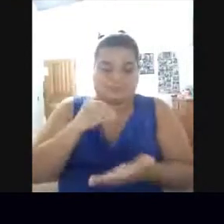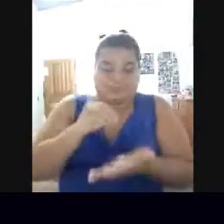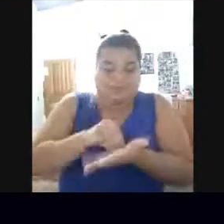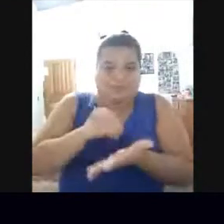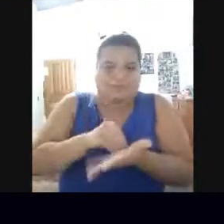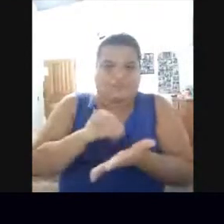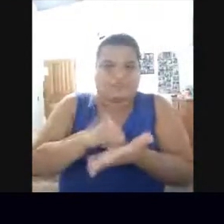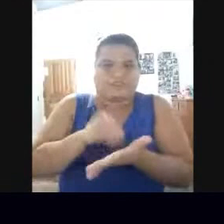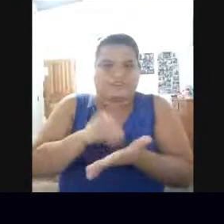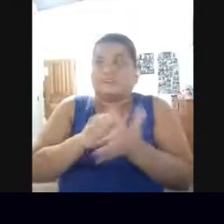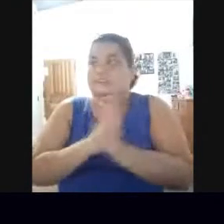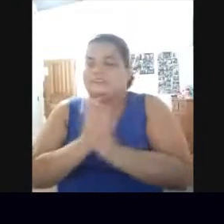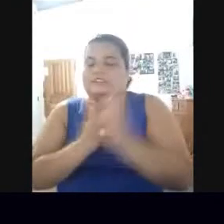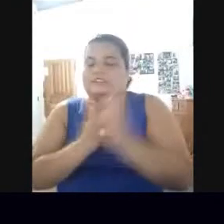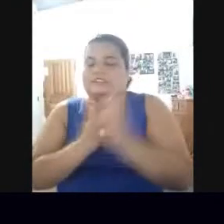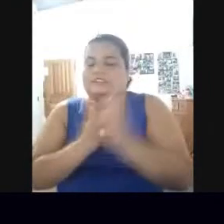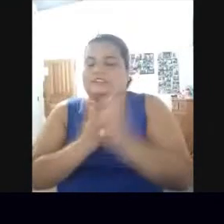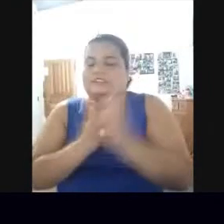início.